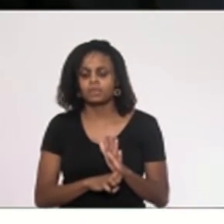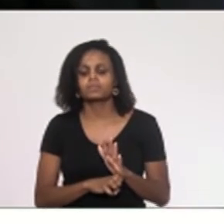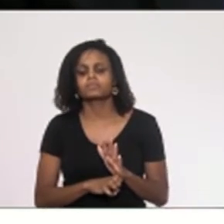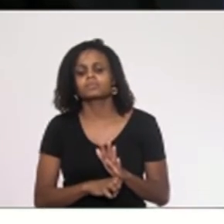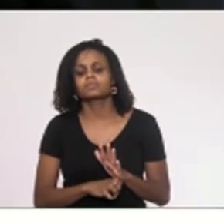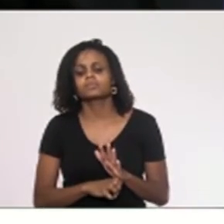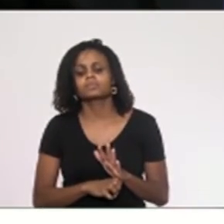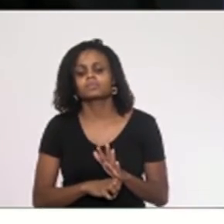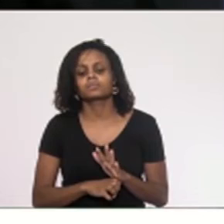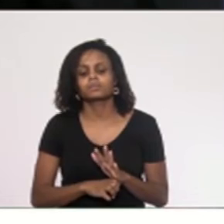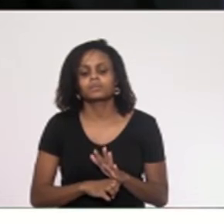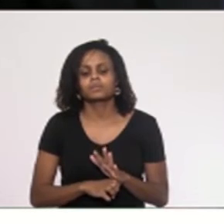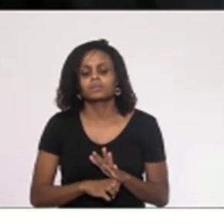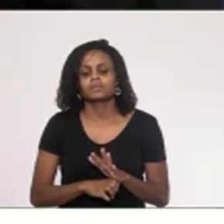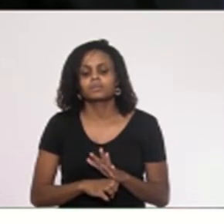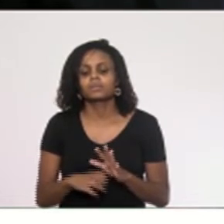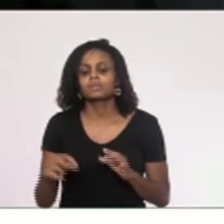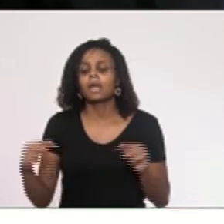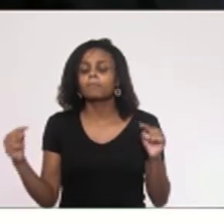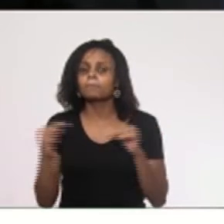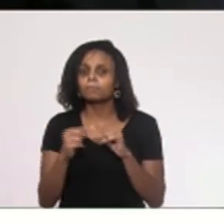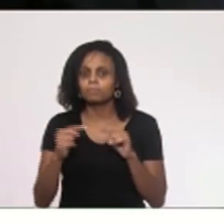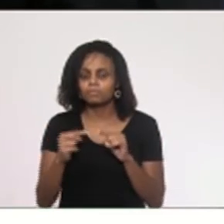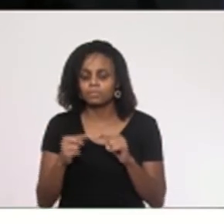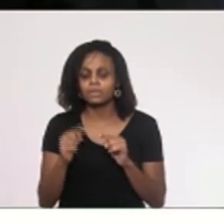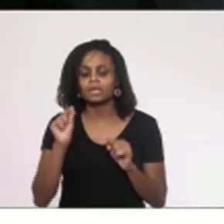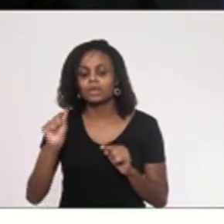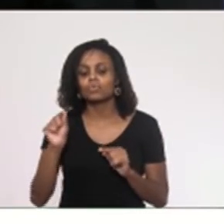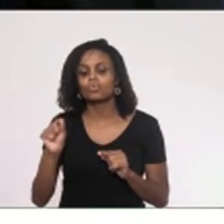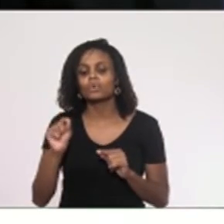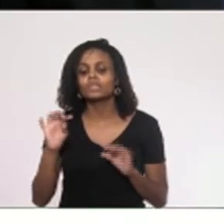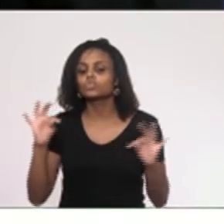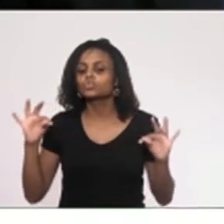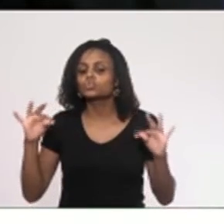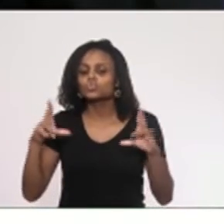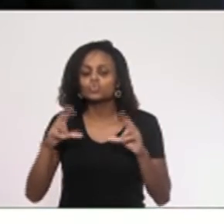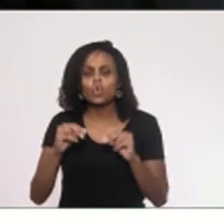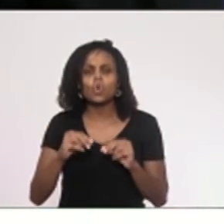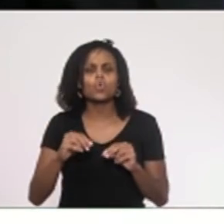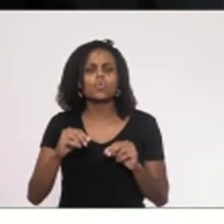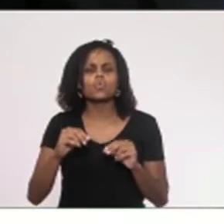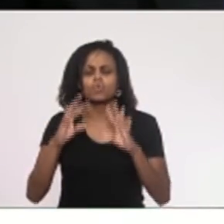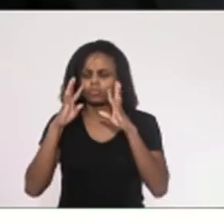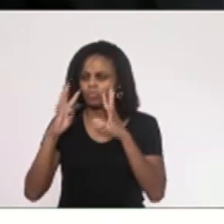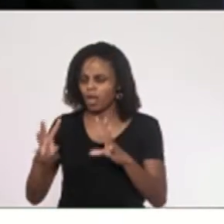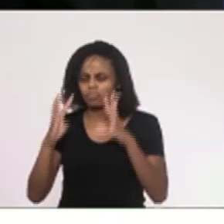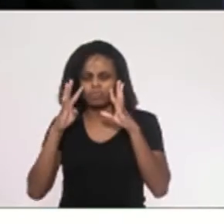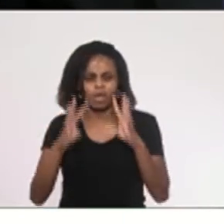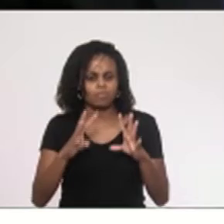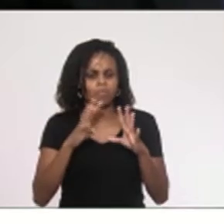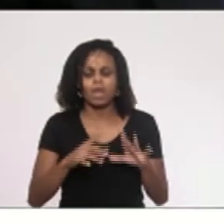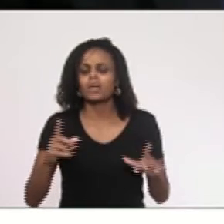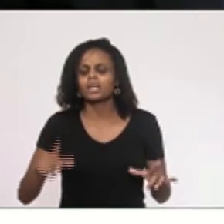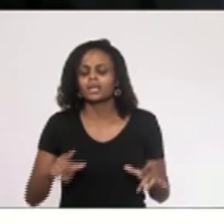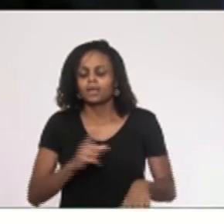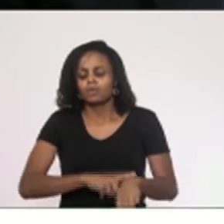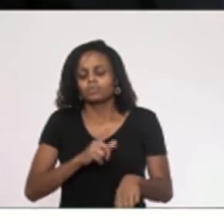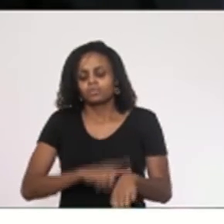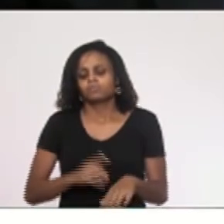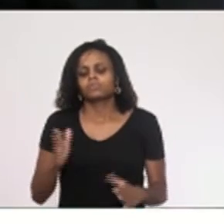inclusive, que corresponde àquilo que foi ouvido o tempo todo durante um